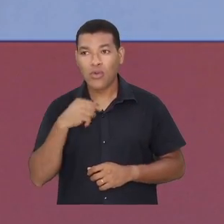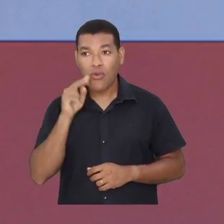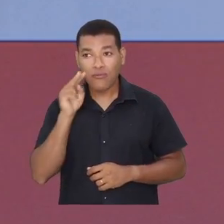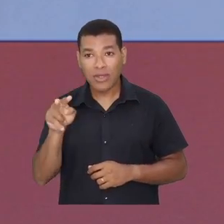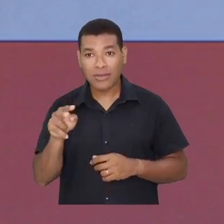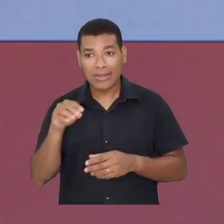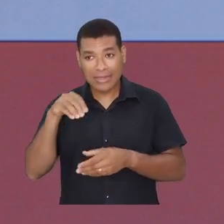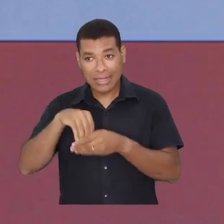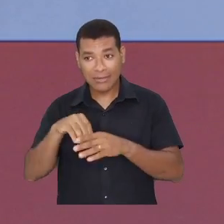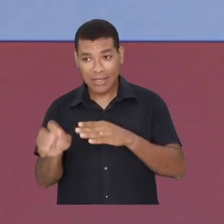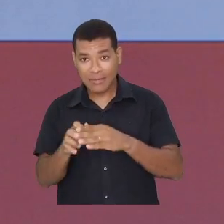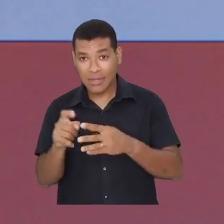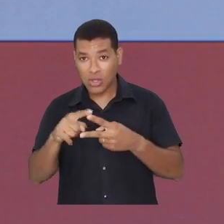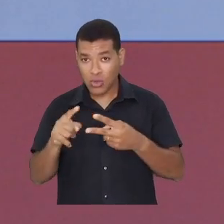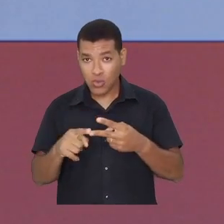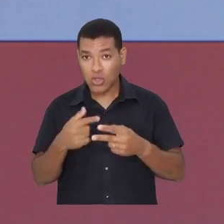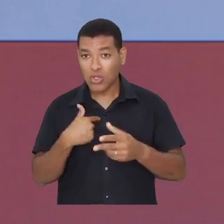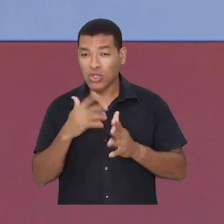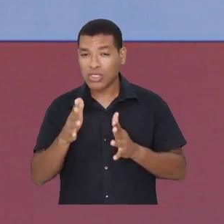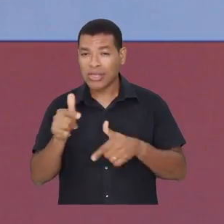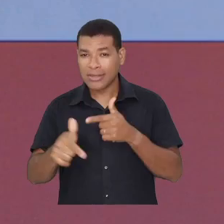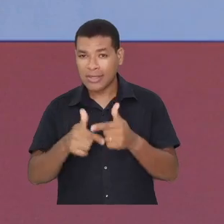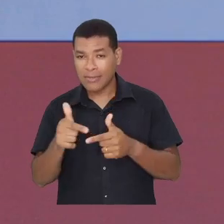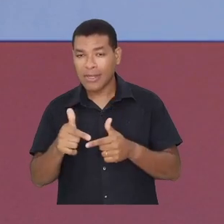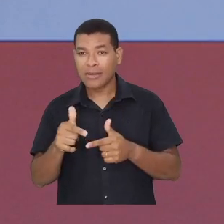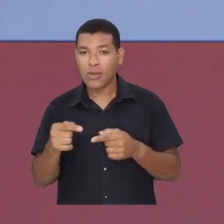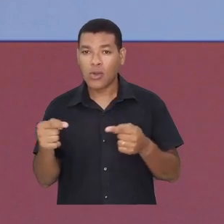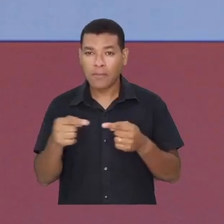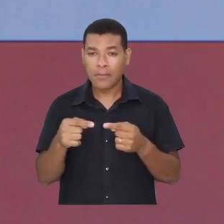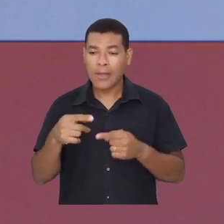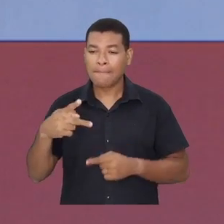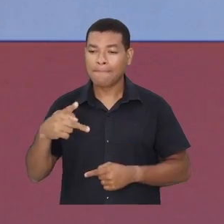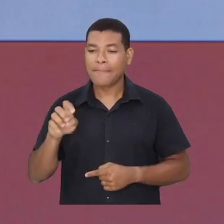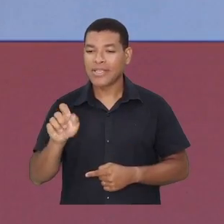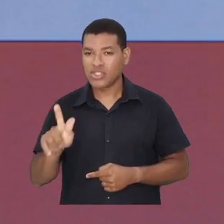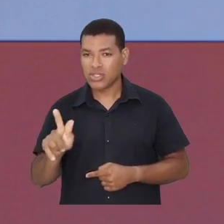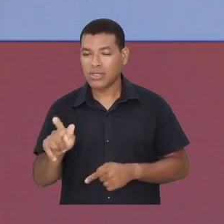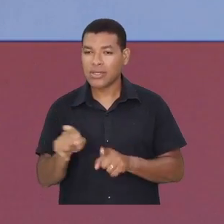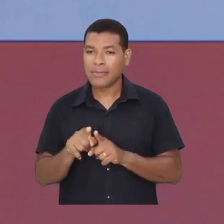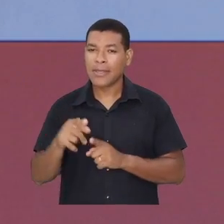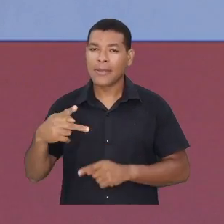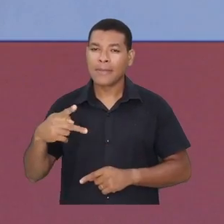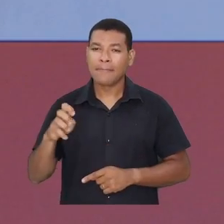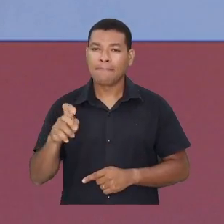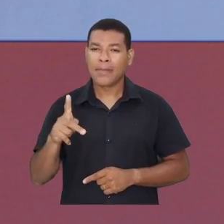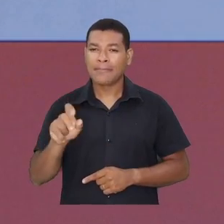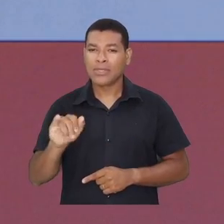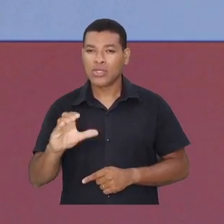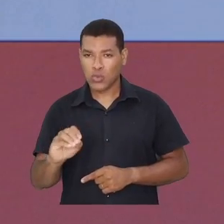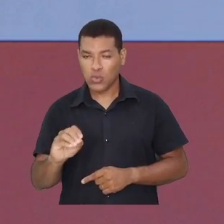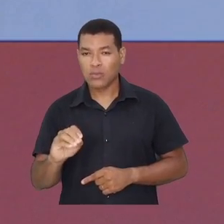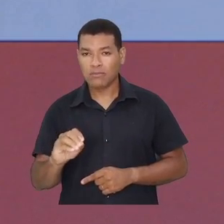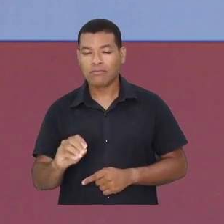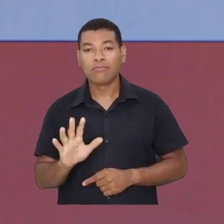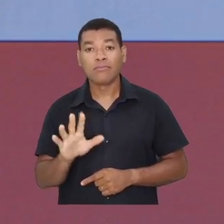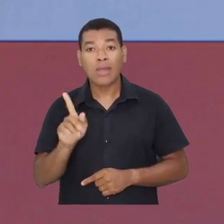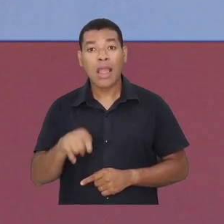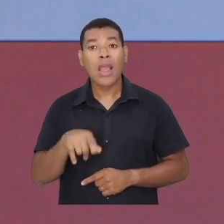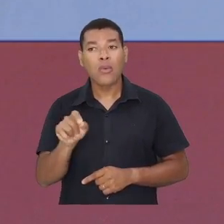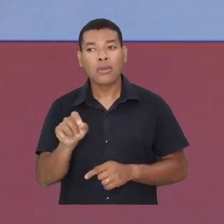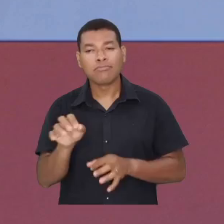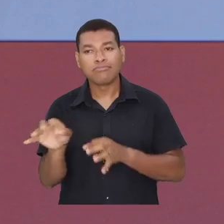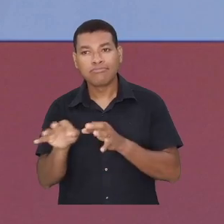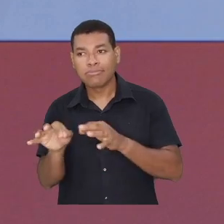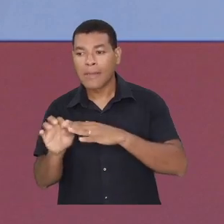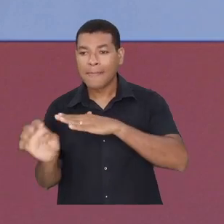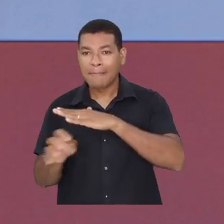duas organizações. Assim, eu já trabalhei diretamente tanto com o P&G quanto com o Pepsi, que eu posso falar com propriedade. São organizações